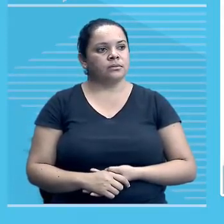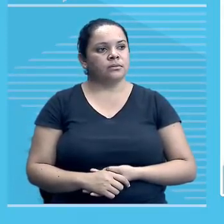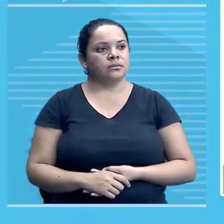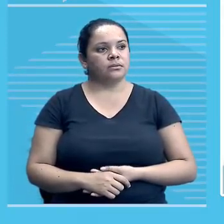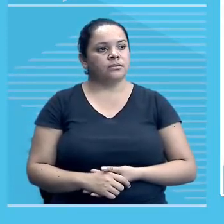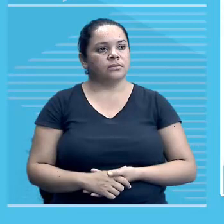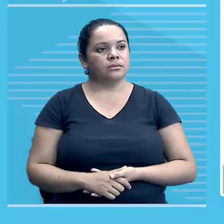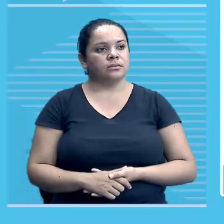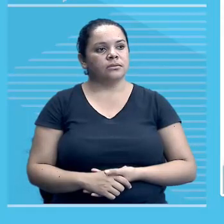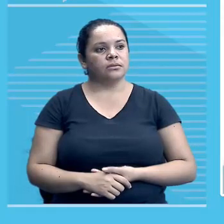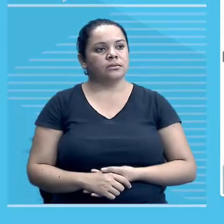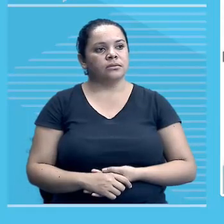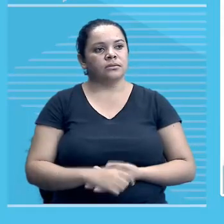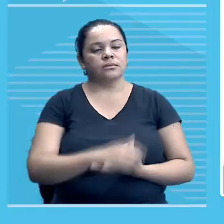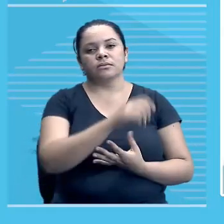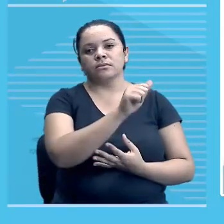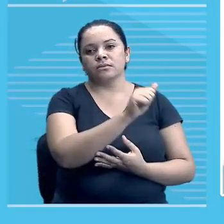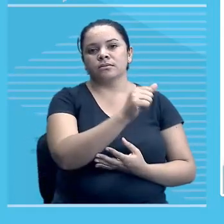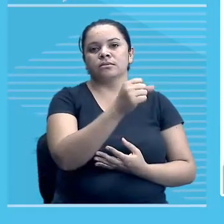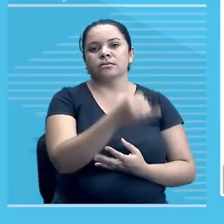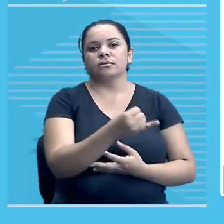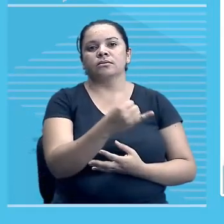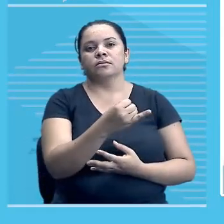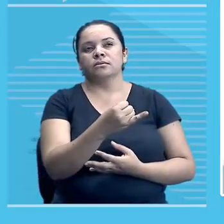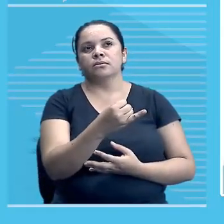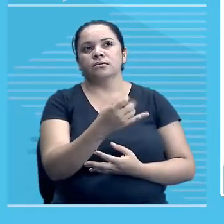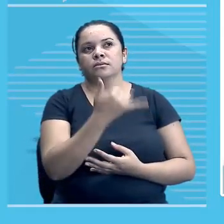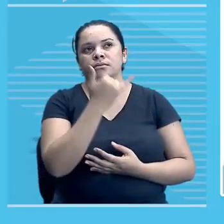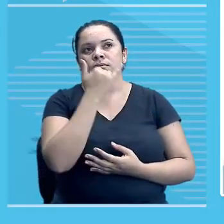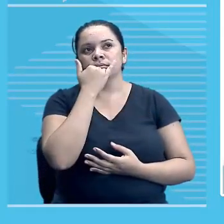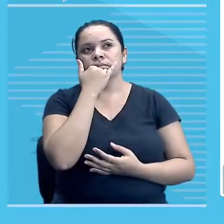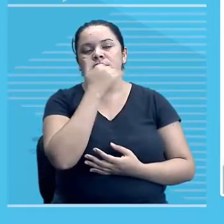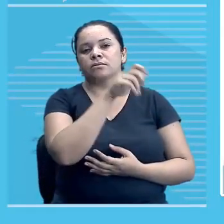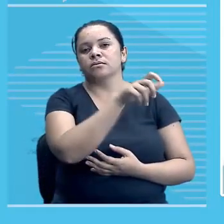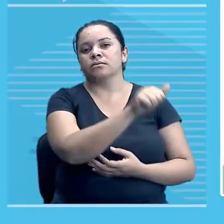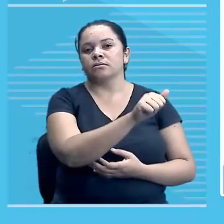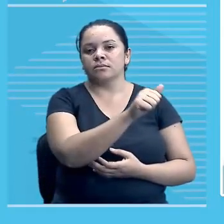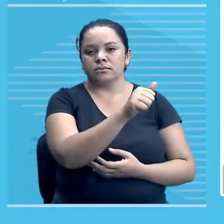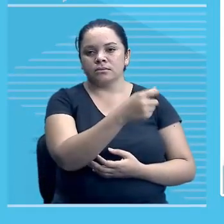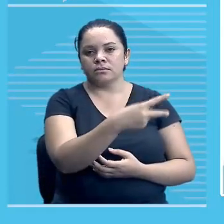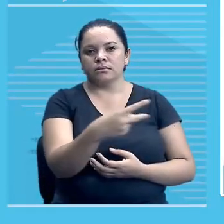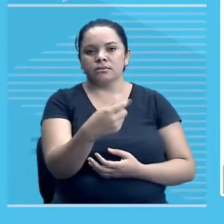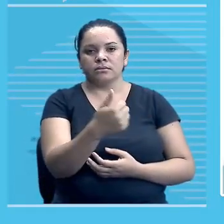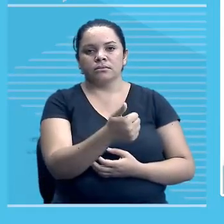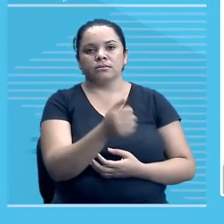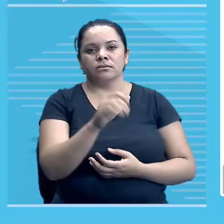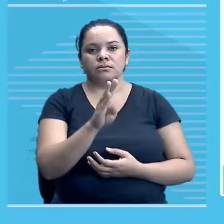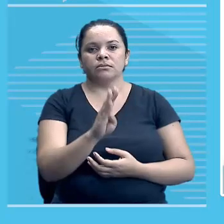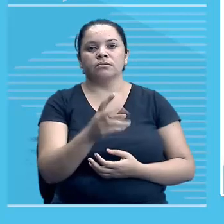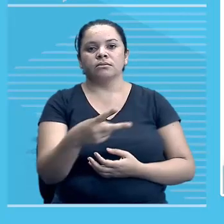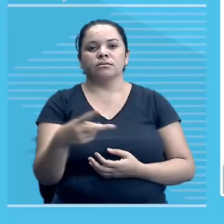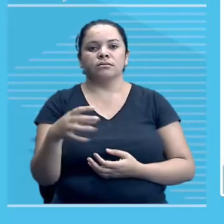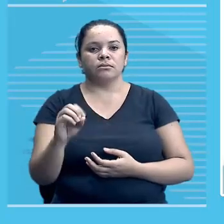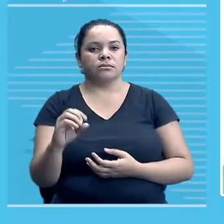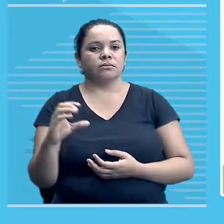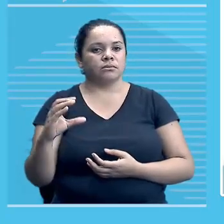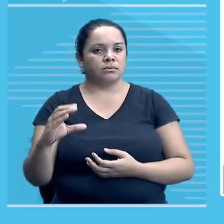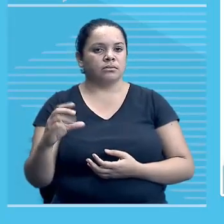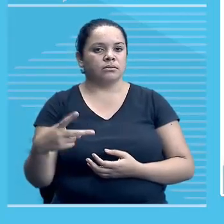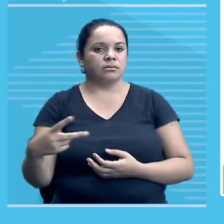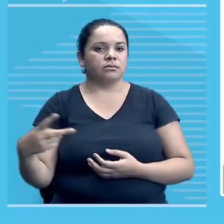O A é menos 1, é 1, na verdade. O B é zero. E o C é igual